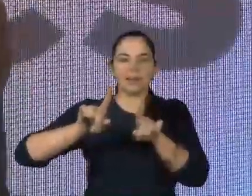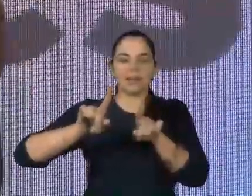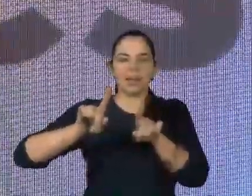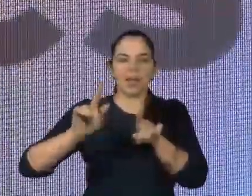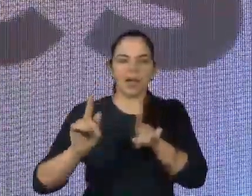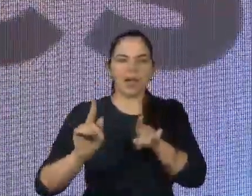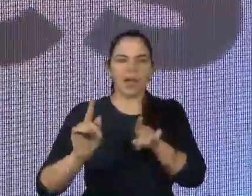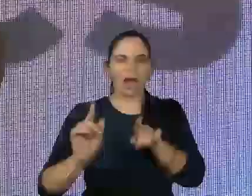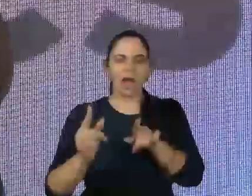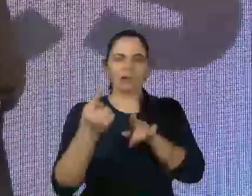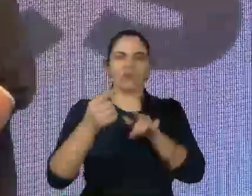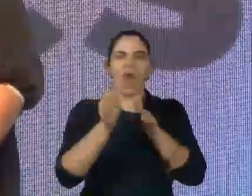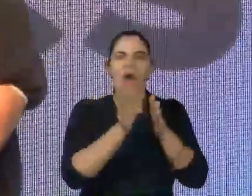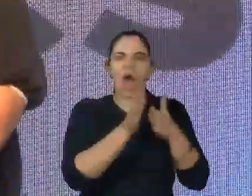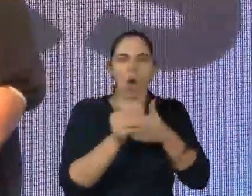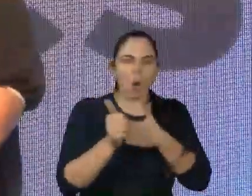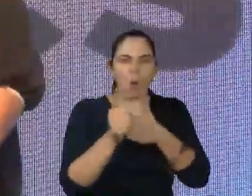autodefensoria, né,